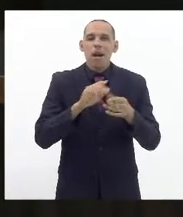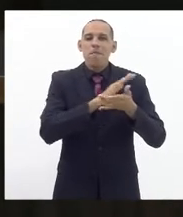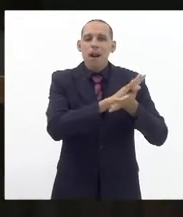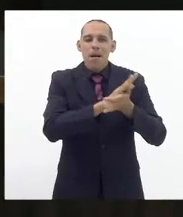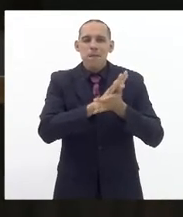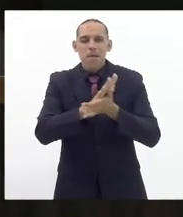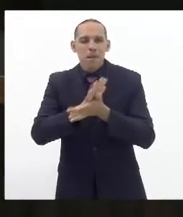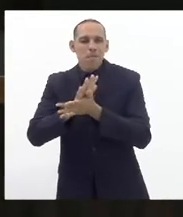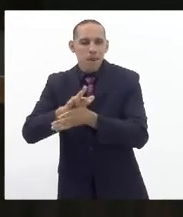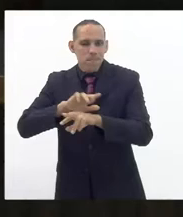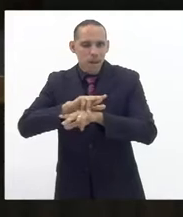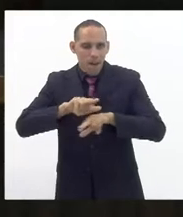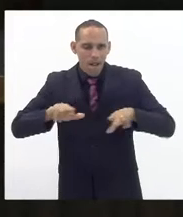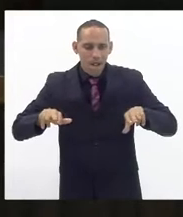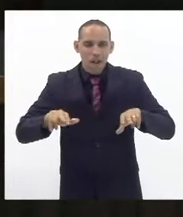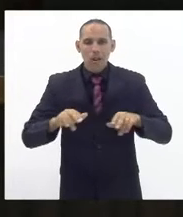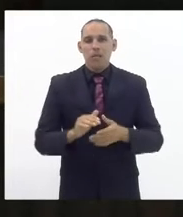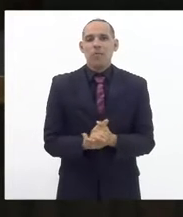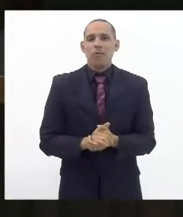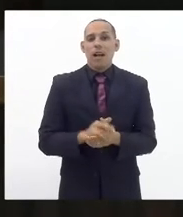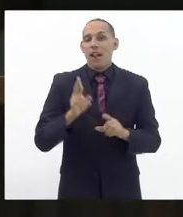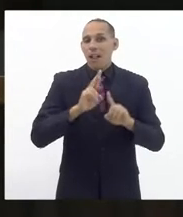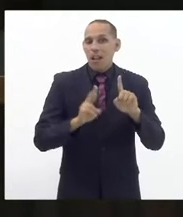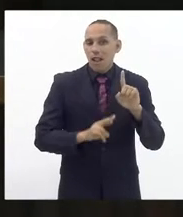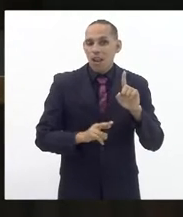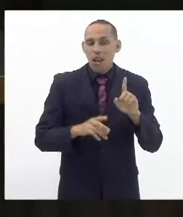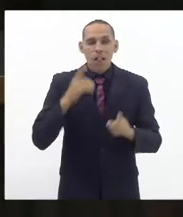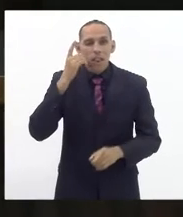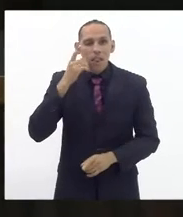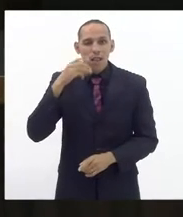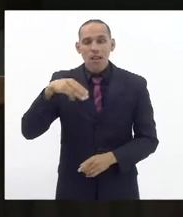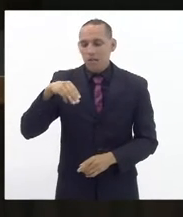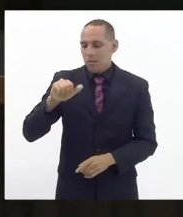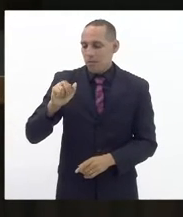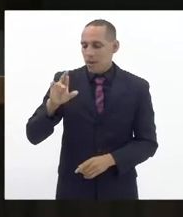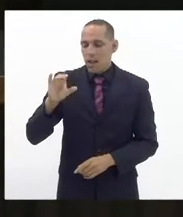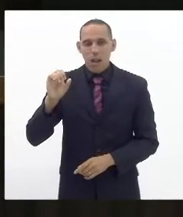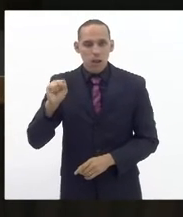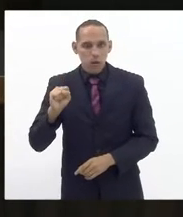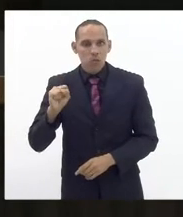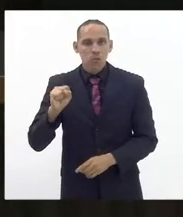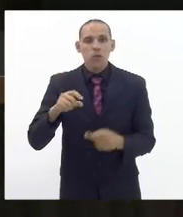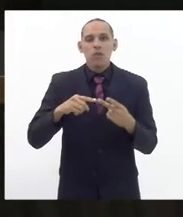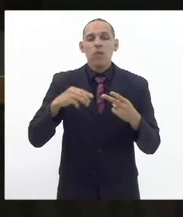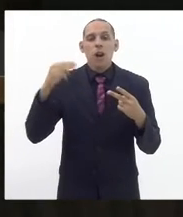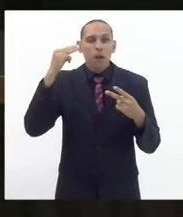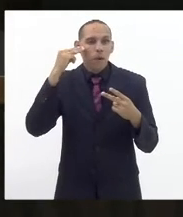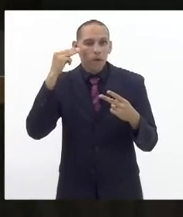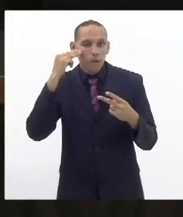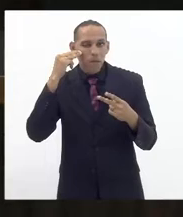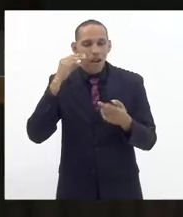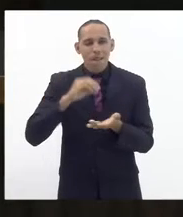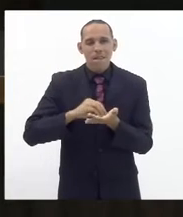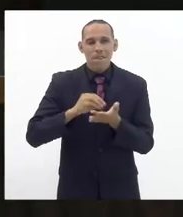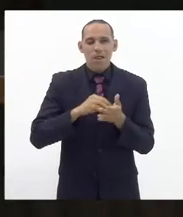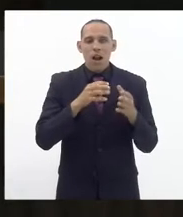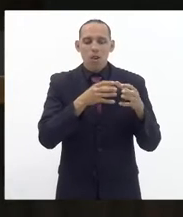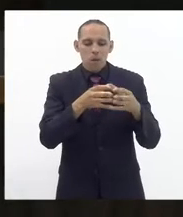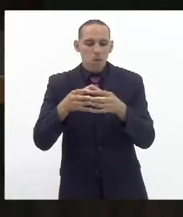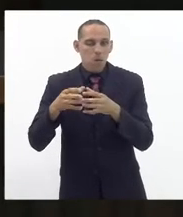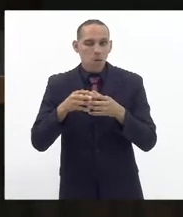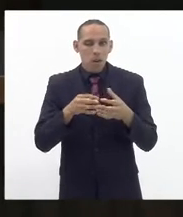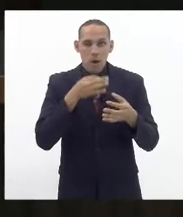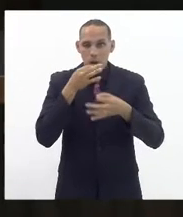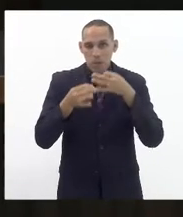Relator deputado Marcos Mille e deputada Mônica Francisco. Pendente de pareceres das Comissões de Constituição e Justiça de Combate